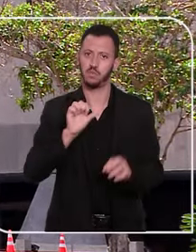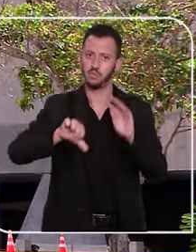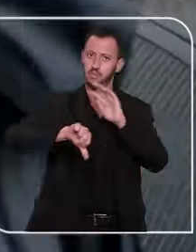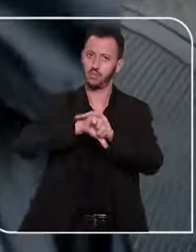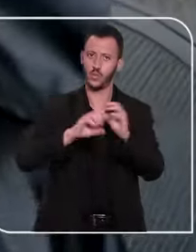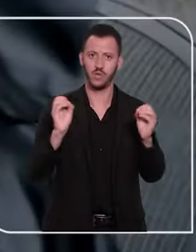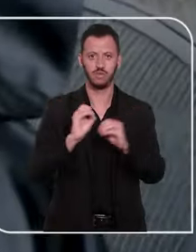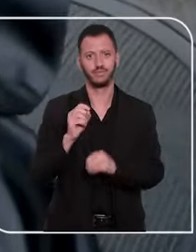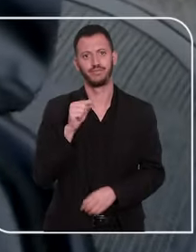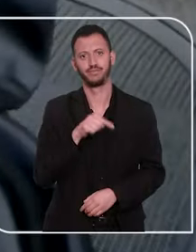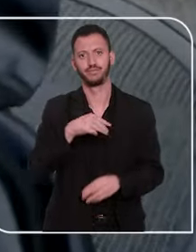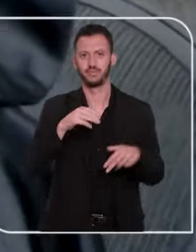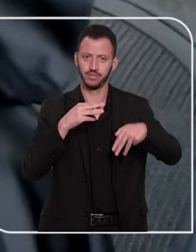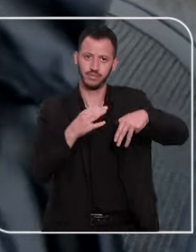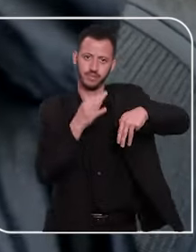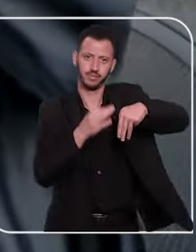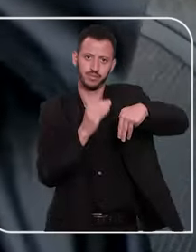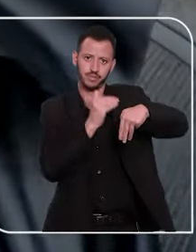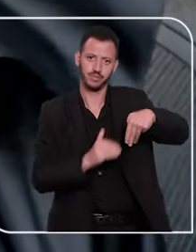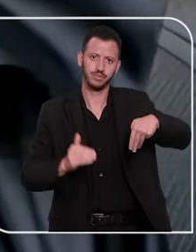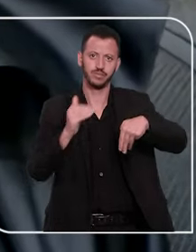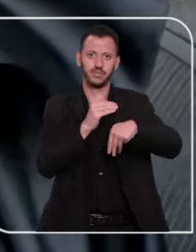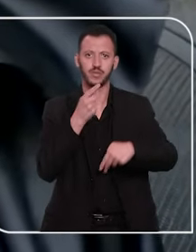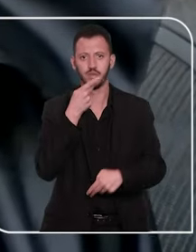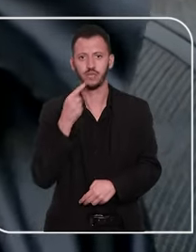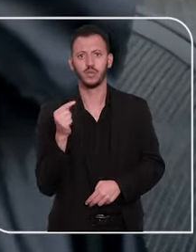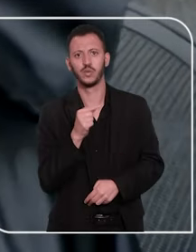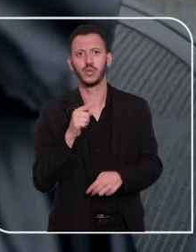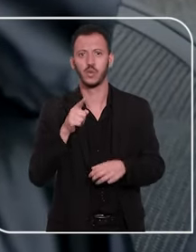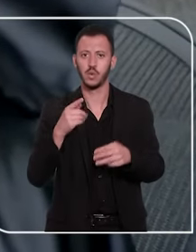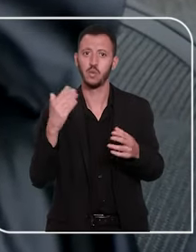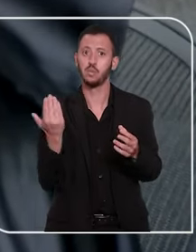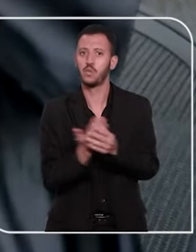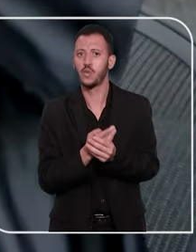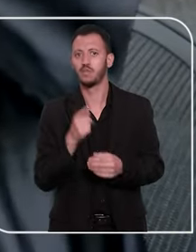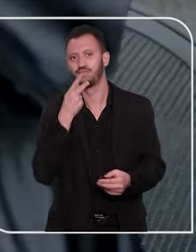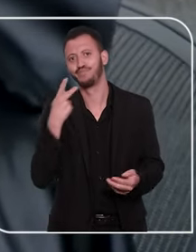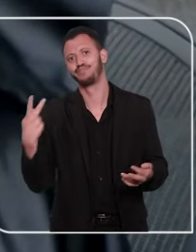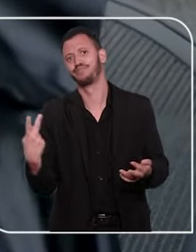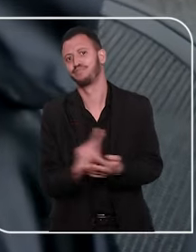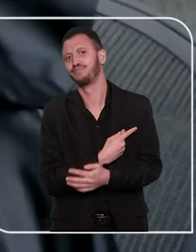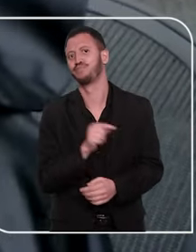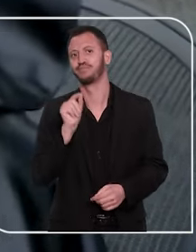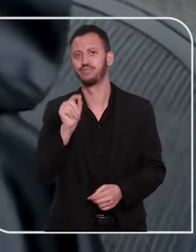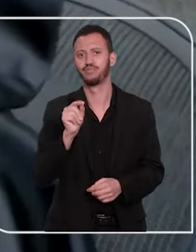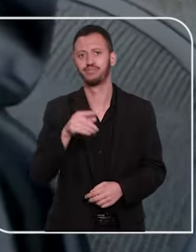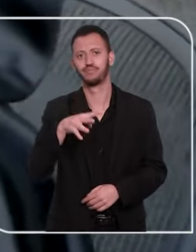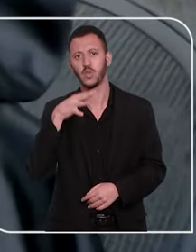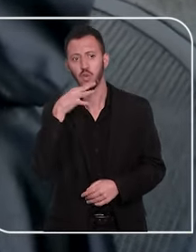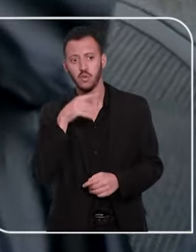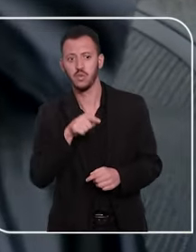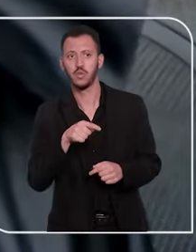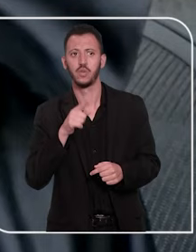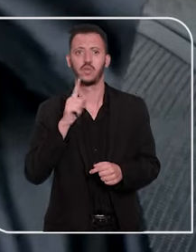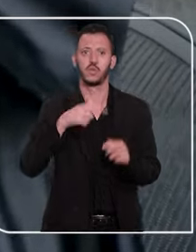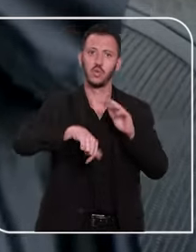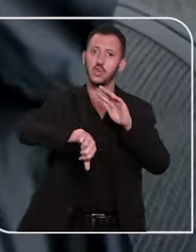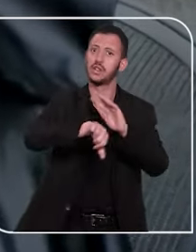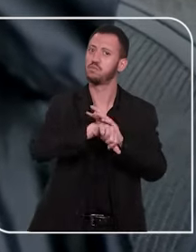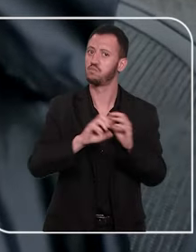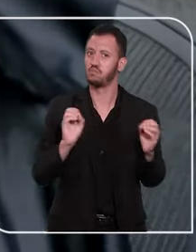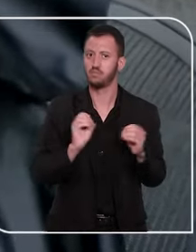dos crimes o relator Ministro Reinaldo Soares da Fonseca apontou que em um dos processos houve falha no procedimento de